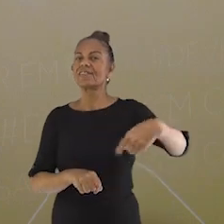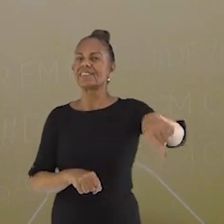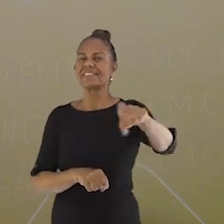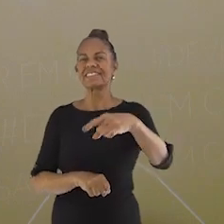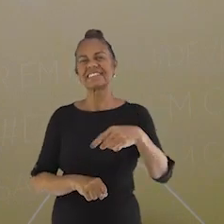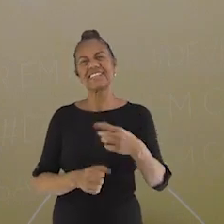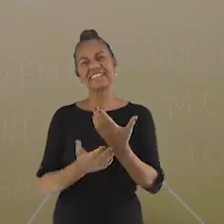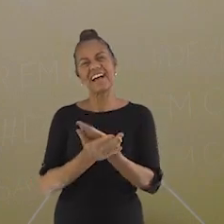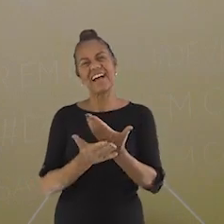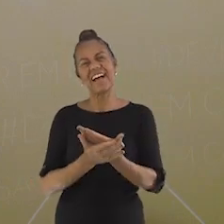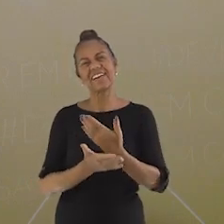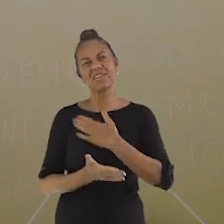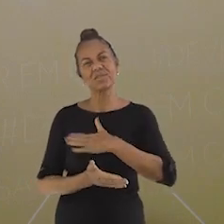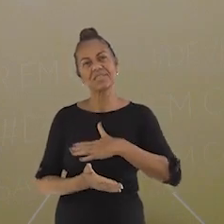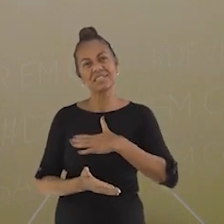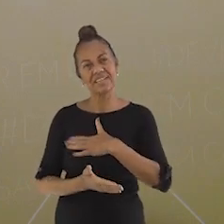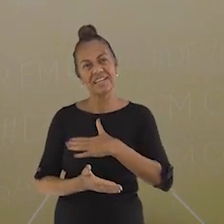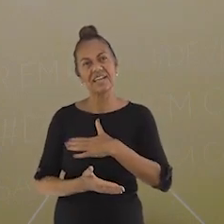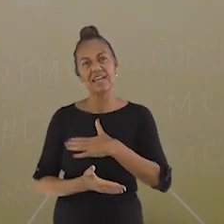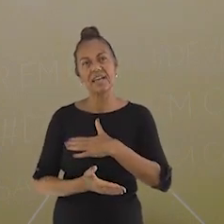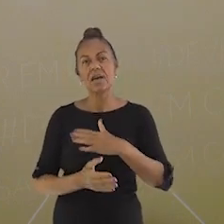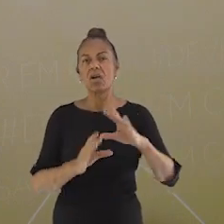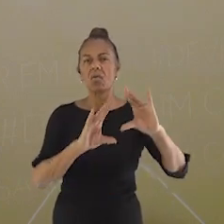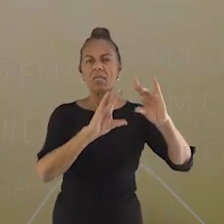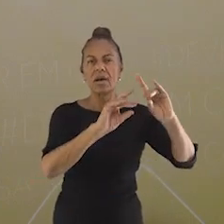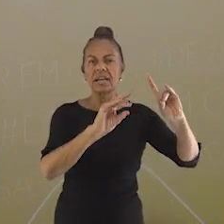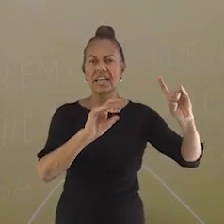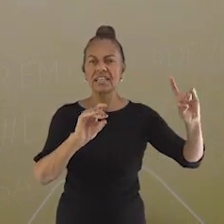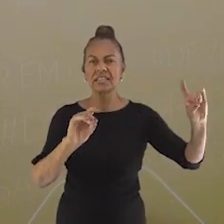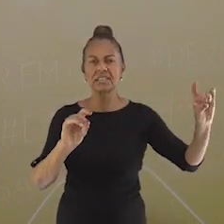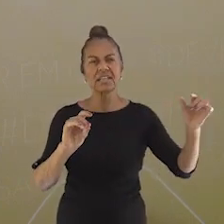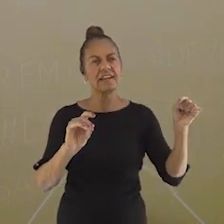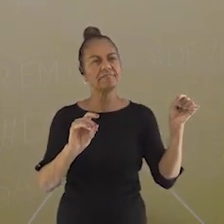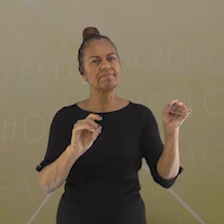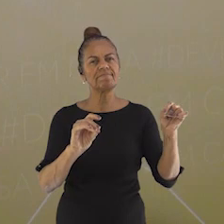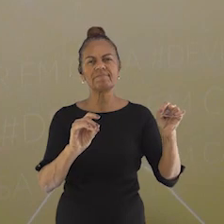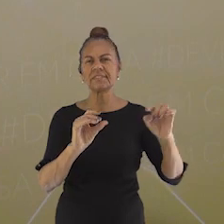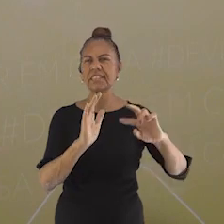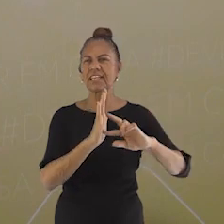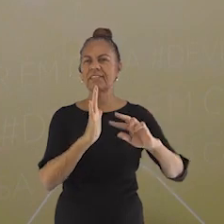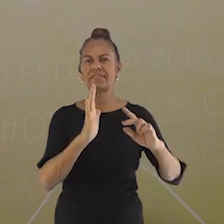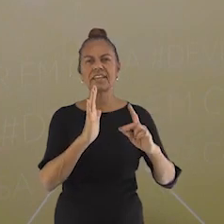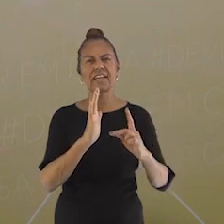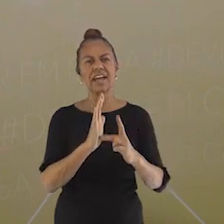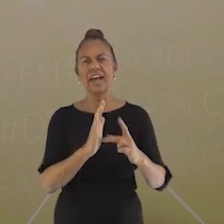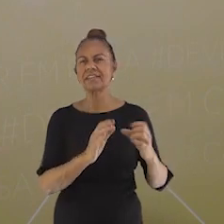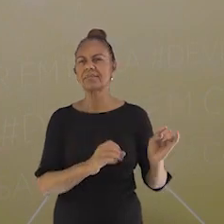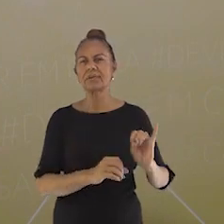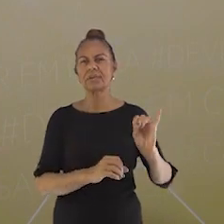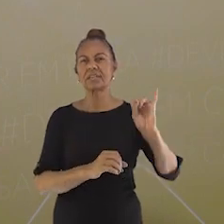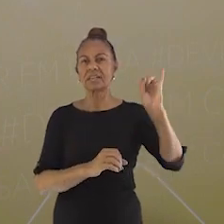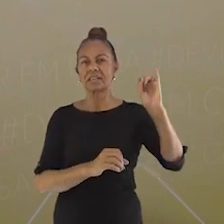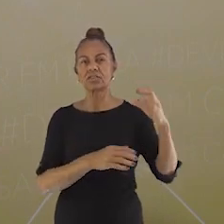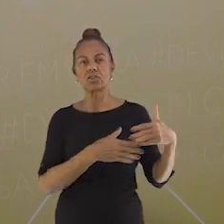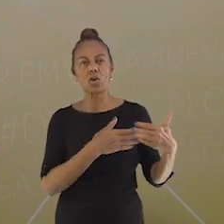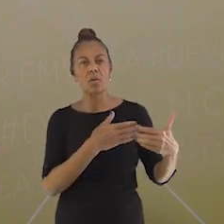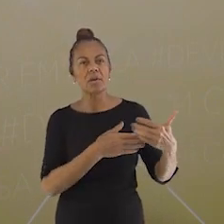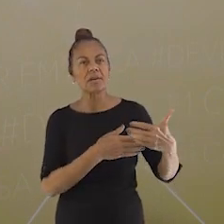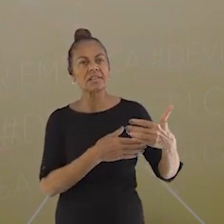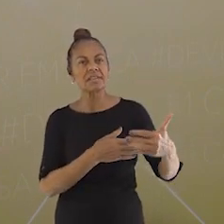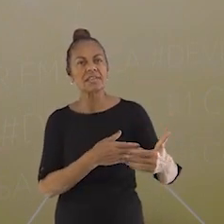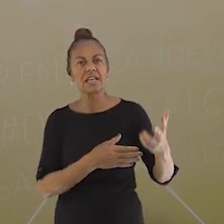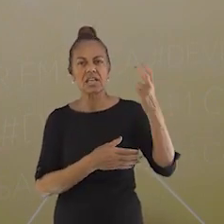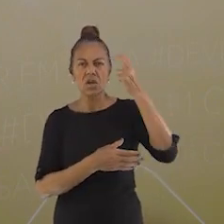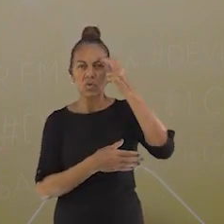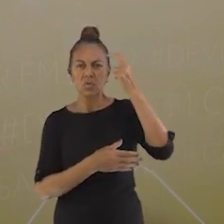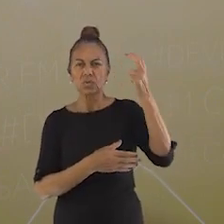tenham gostado da aula de hoje. Como falei, o manguezal é parte significativa do processo de formação cultural